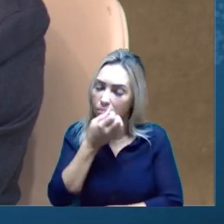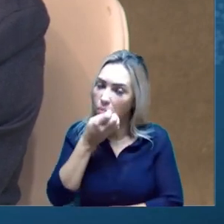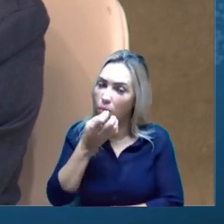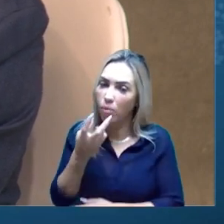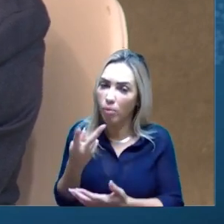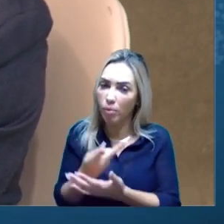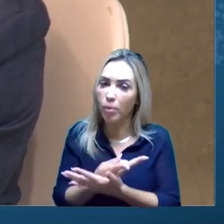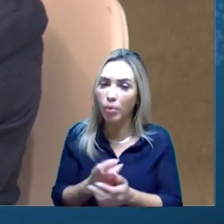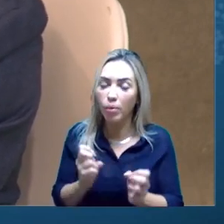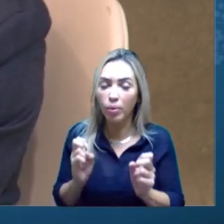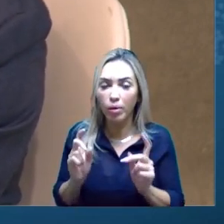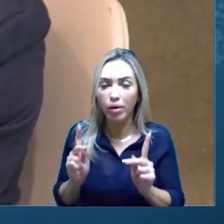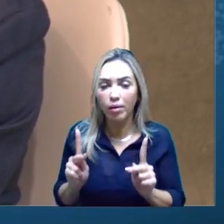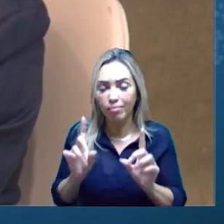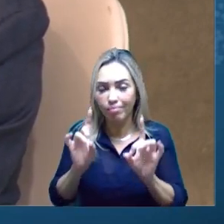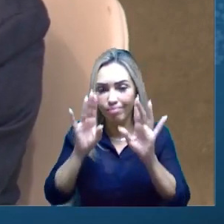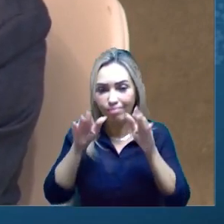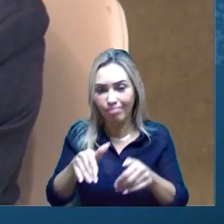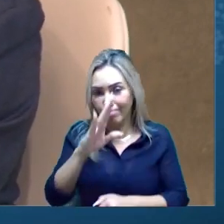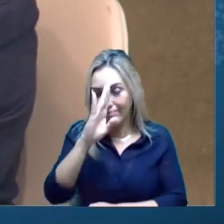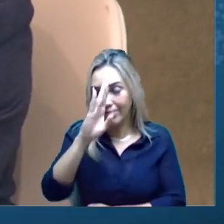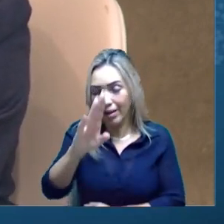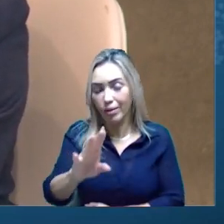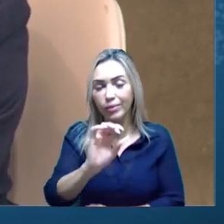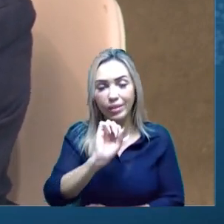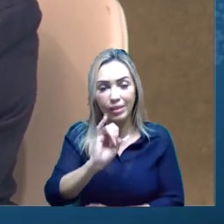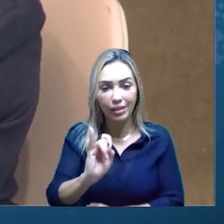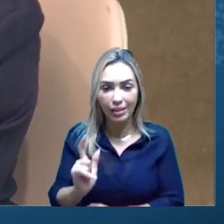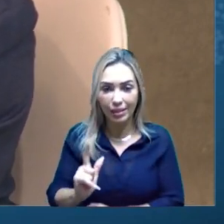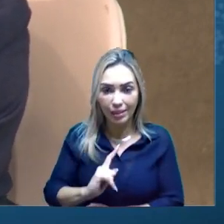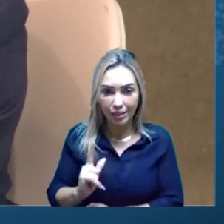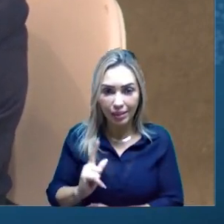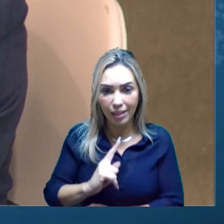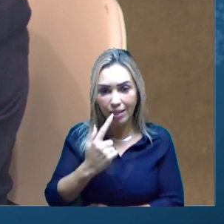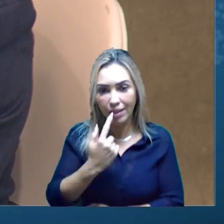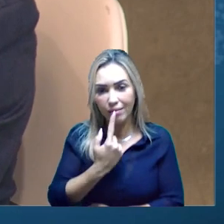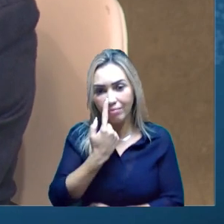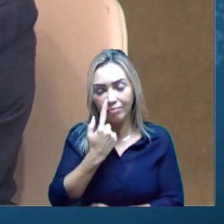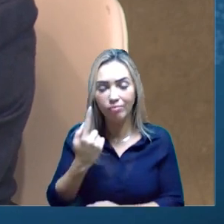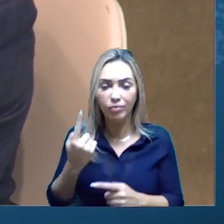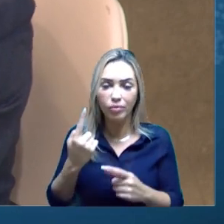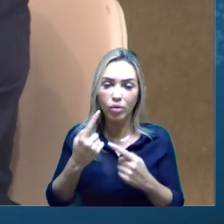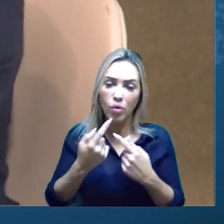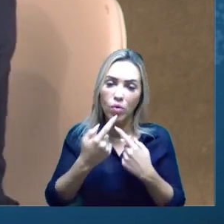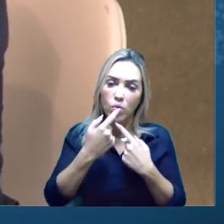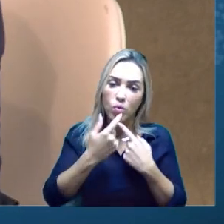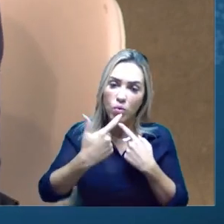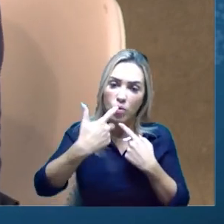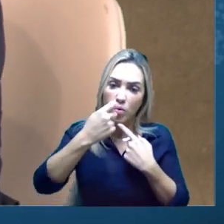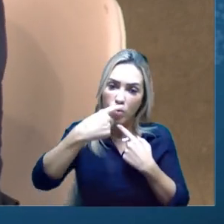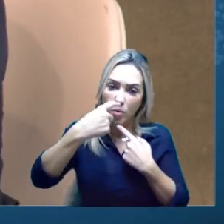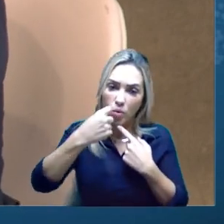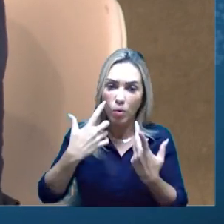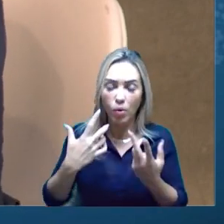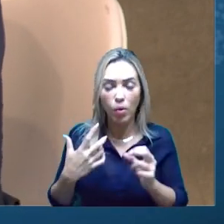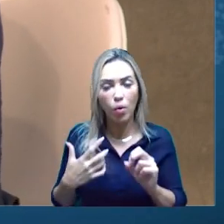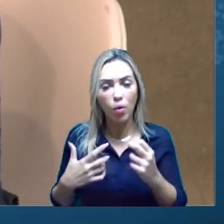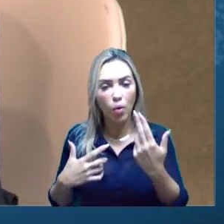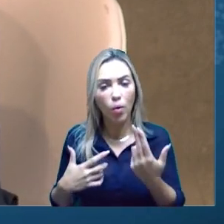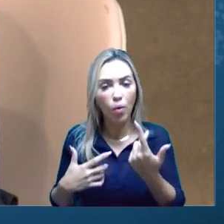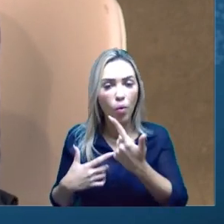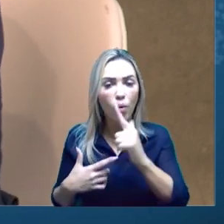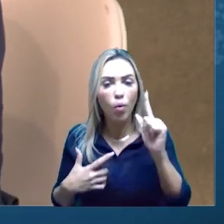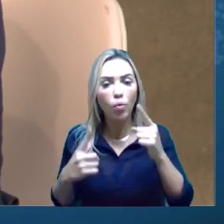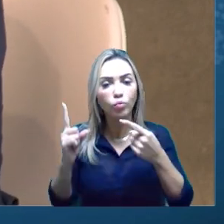acontecesse, especialmente se você tem intranasal, oral, ou então por outros